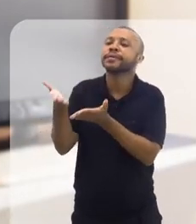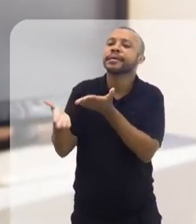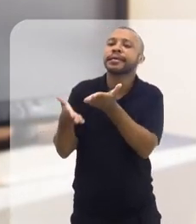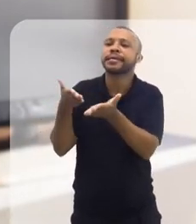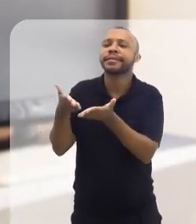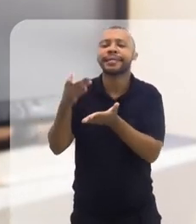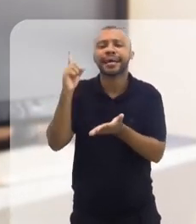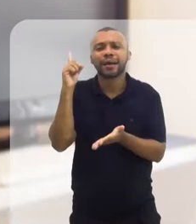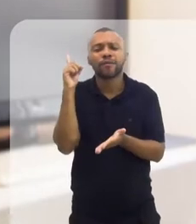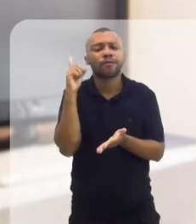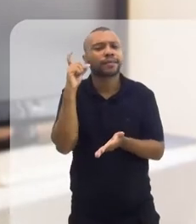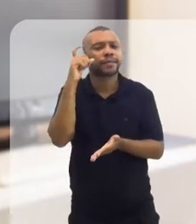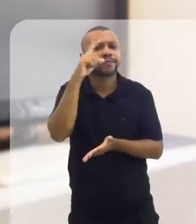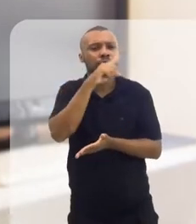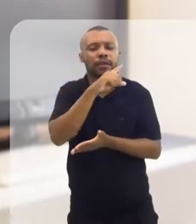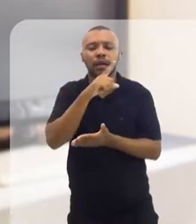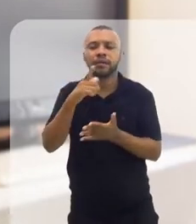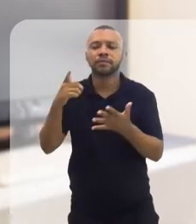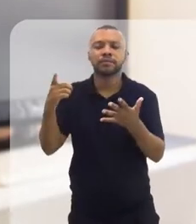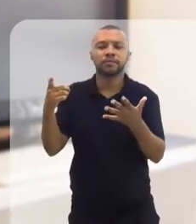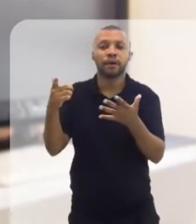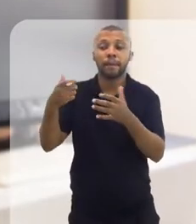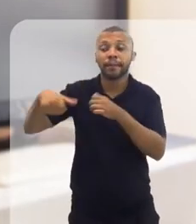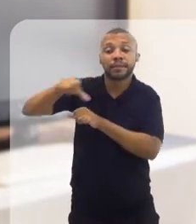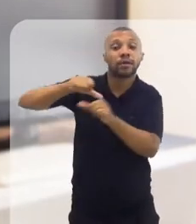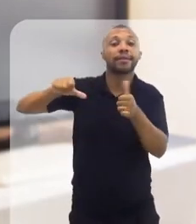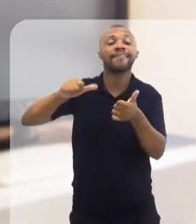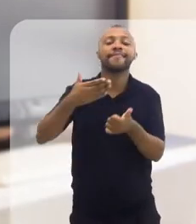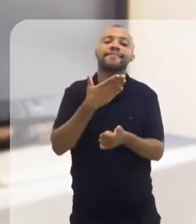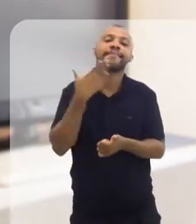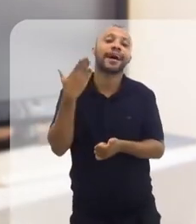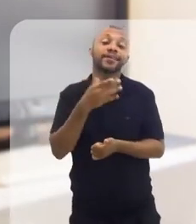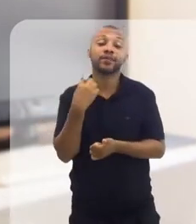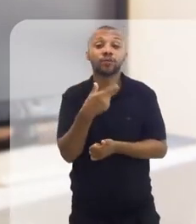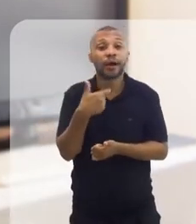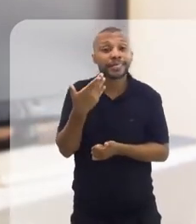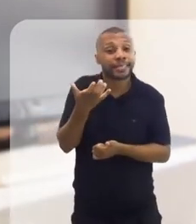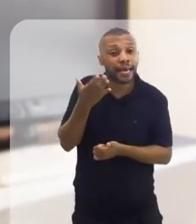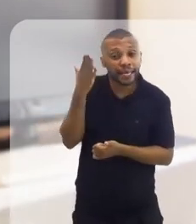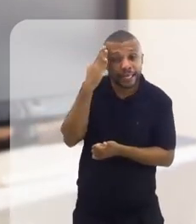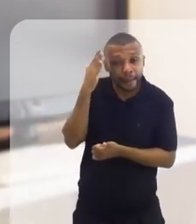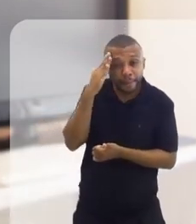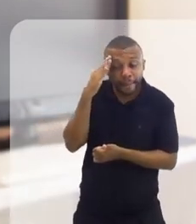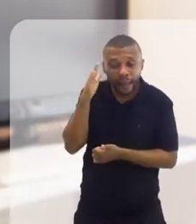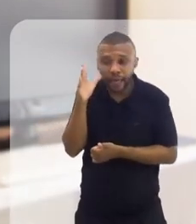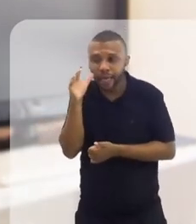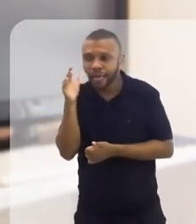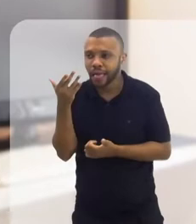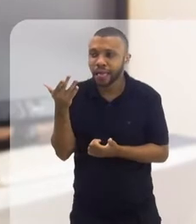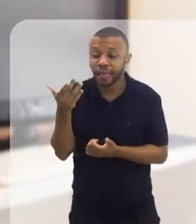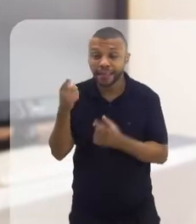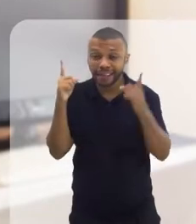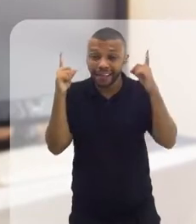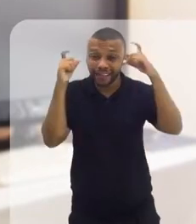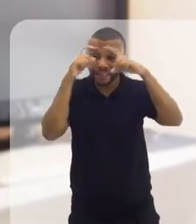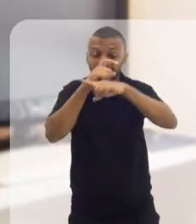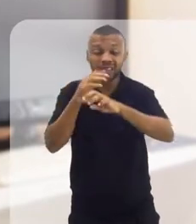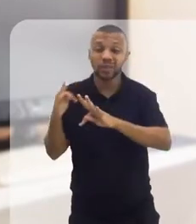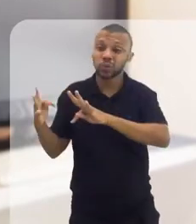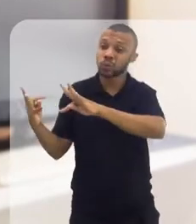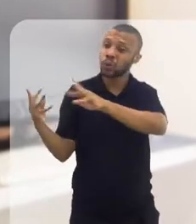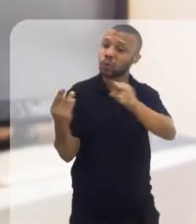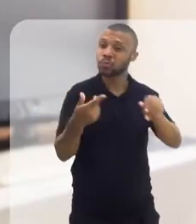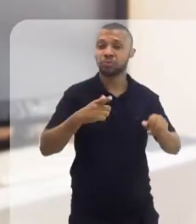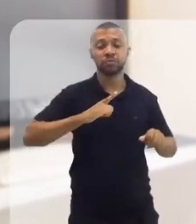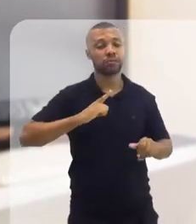você lida com a dificuldade para ela se tornar fácil? Porque a gente quer saber, quem está ouvindo quer saber, eu quero saber, porque